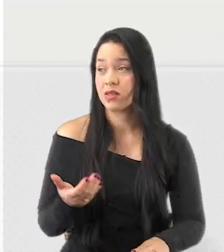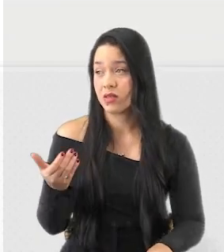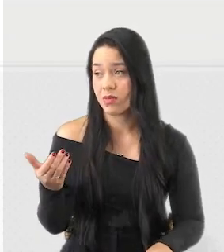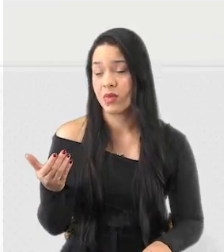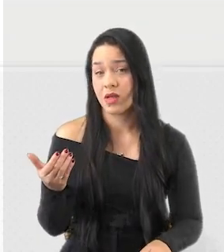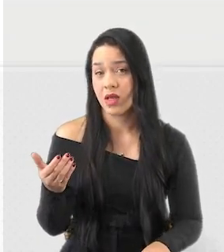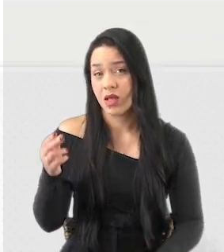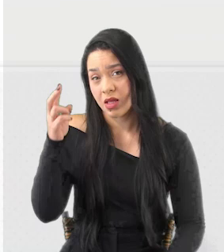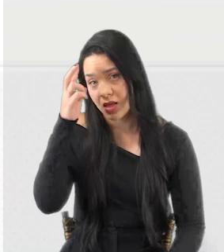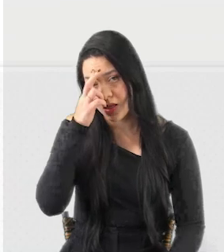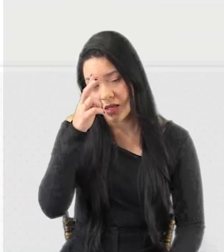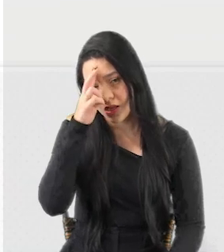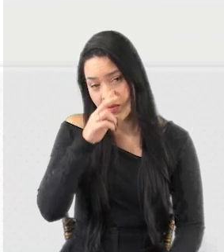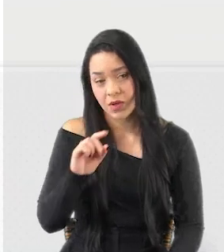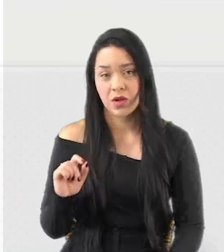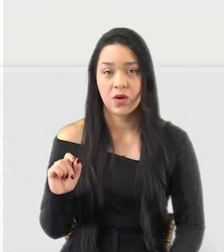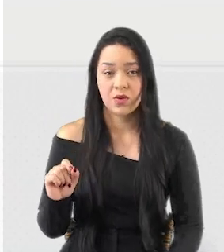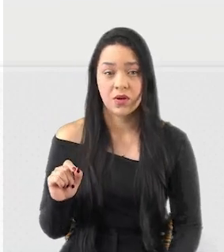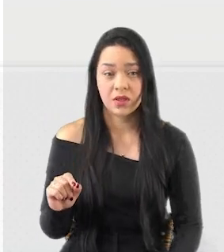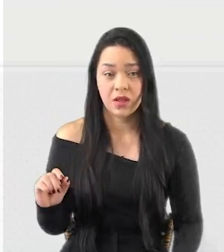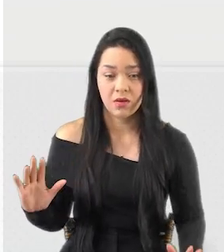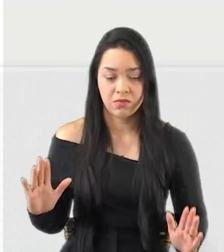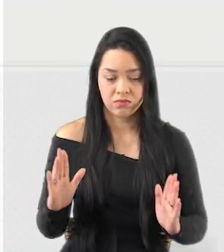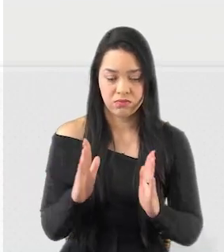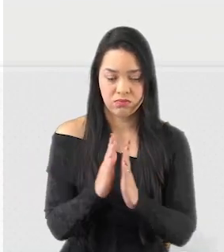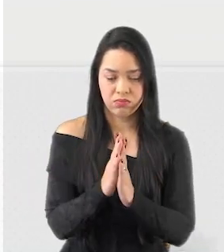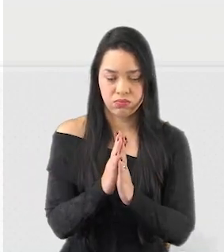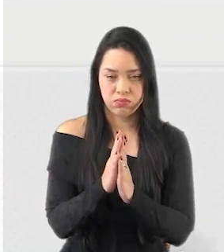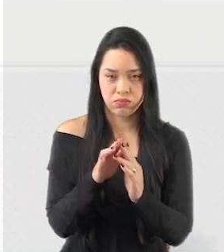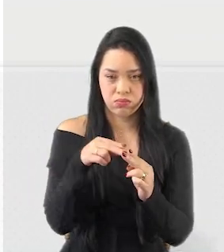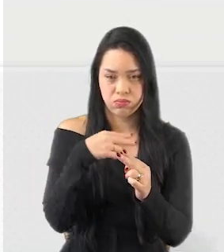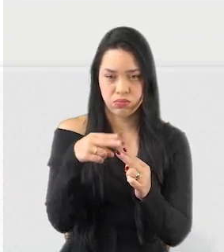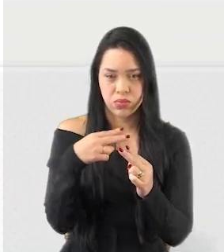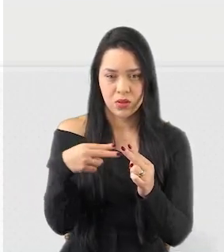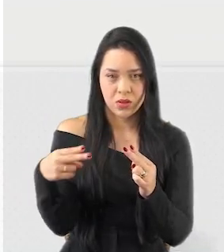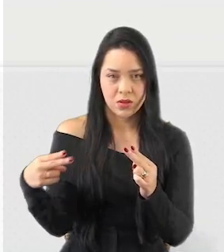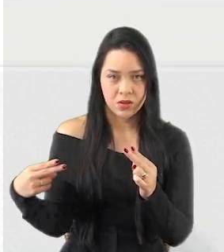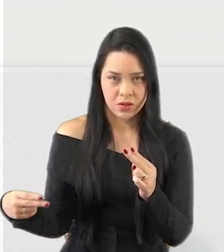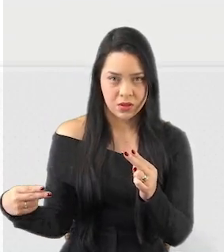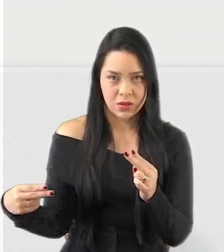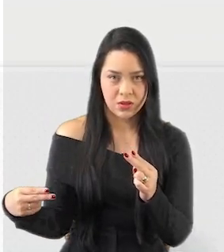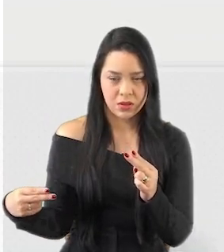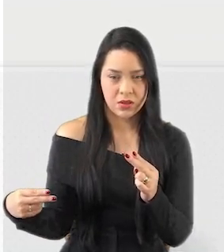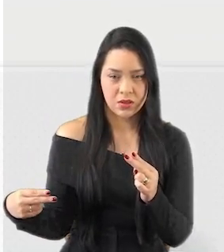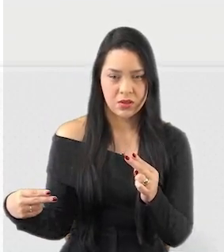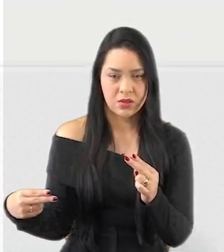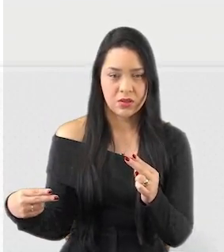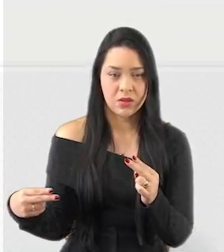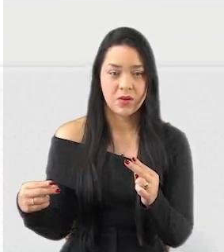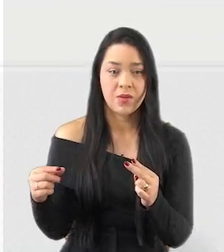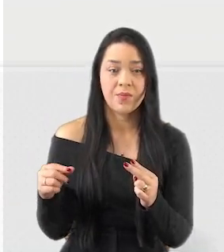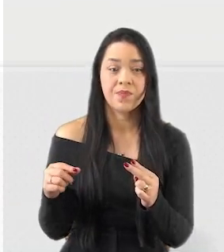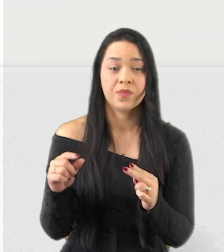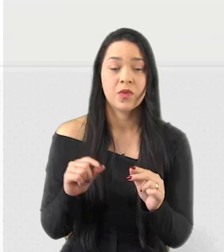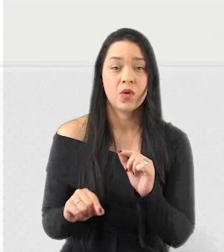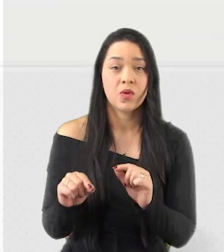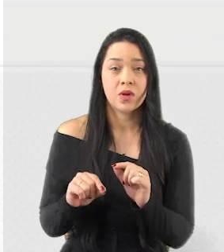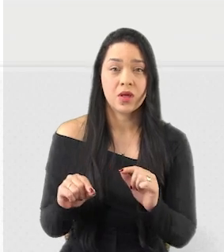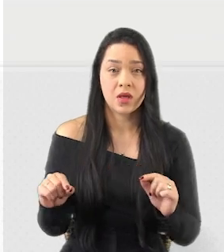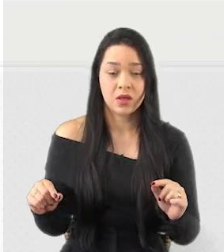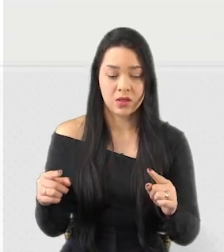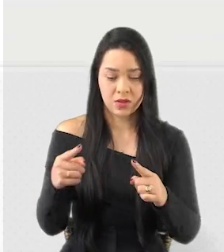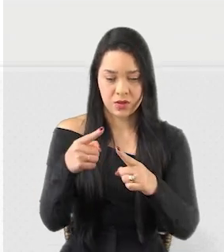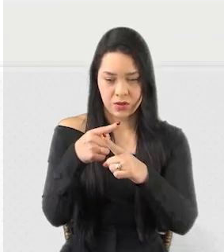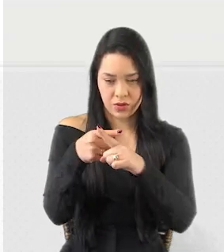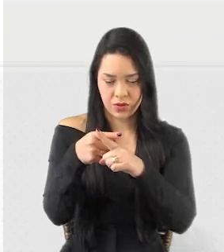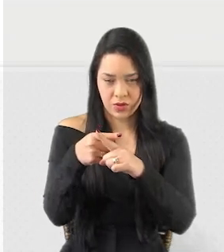moléculas. Lembrem que o DNA ele está grudado, ele está em dupla hélice ligados pela ponte de hidrogênio. Para que esse DNA que está